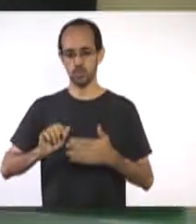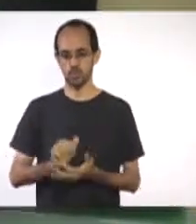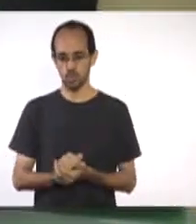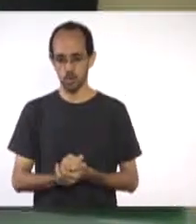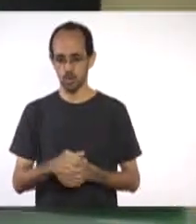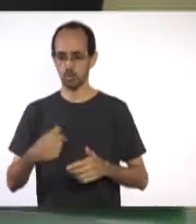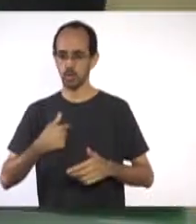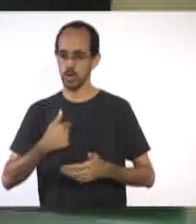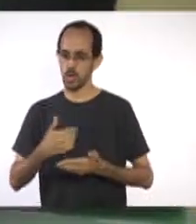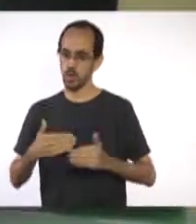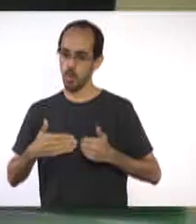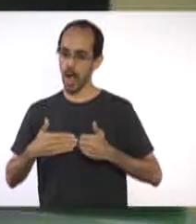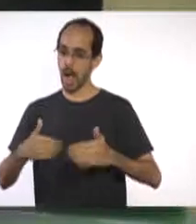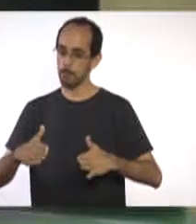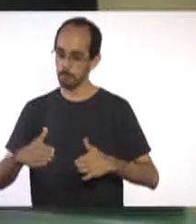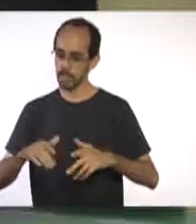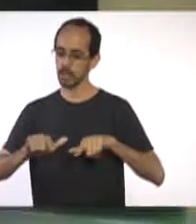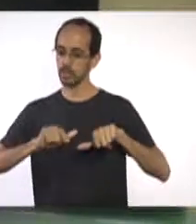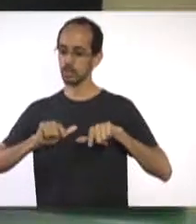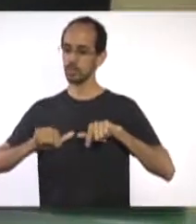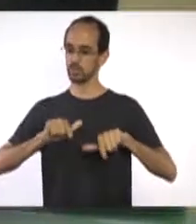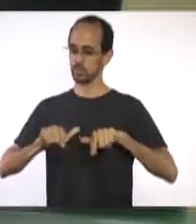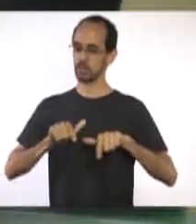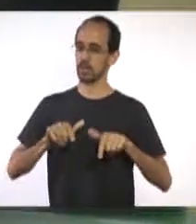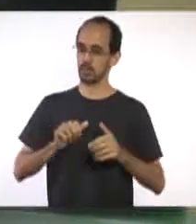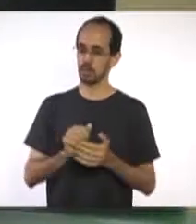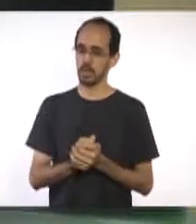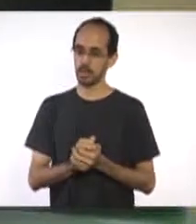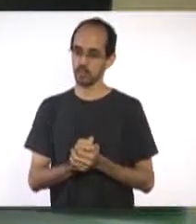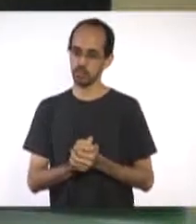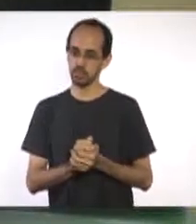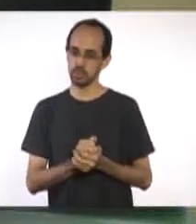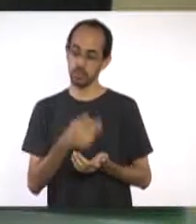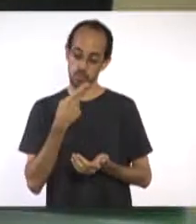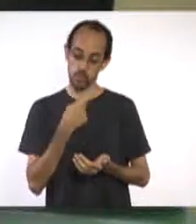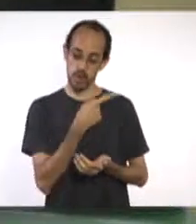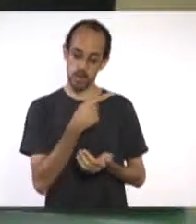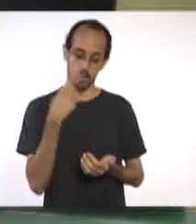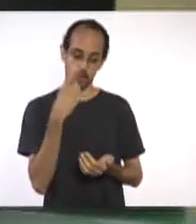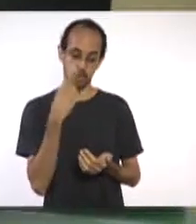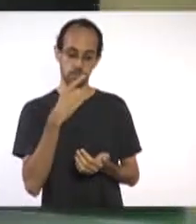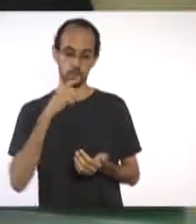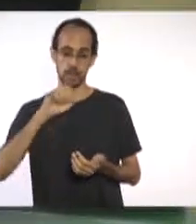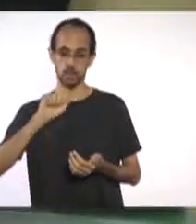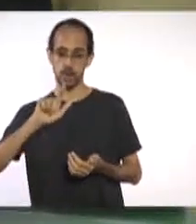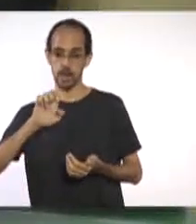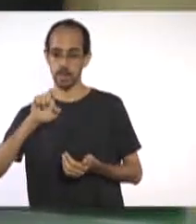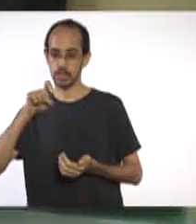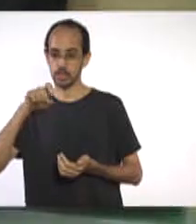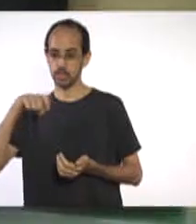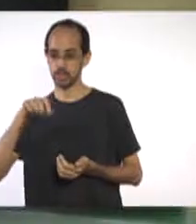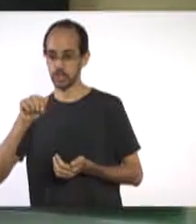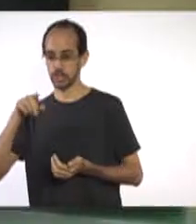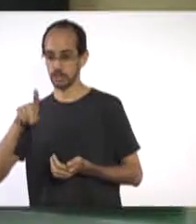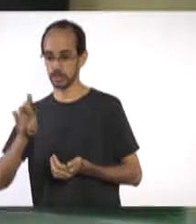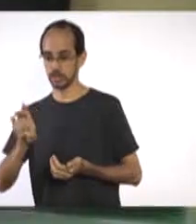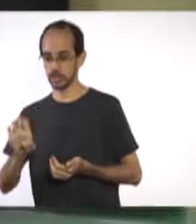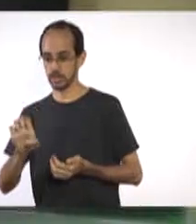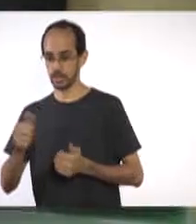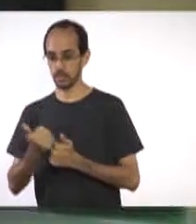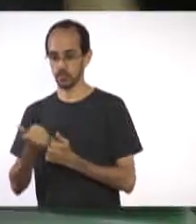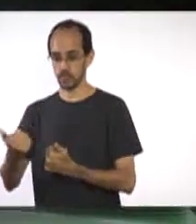e contradisse aqui o deputado Alexandre, vice-presidente, que